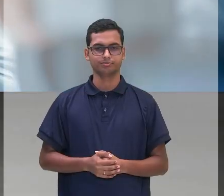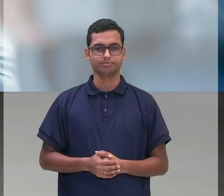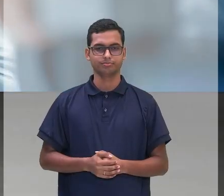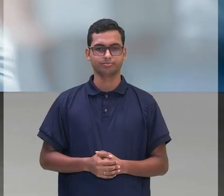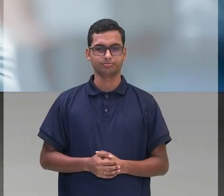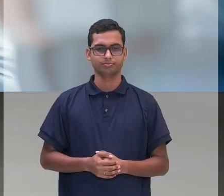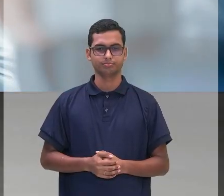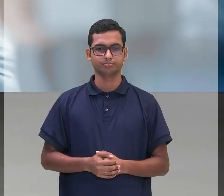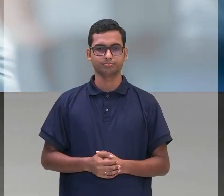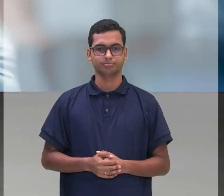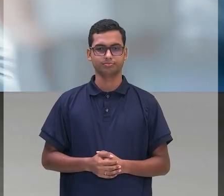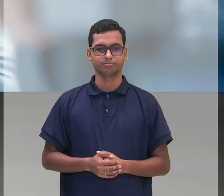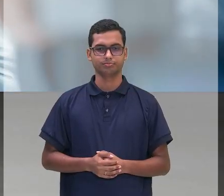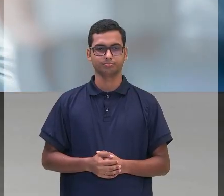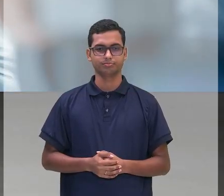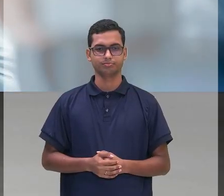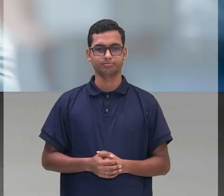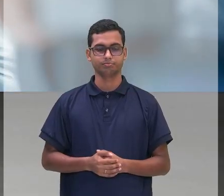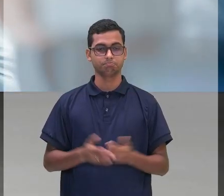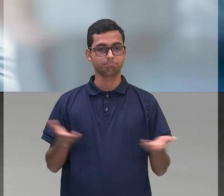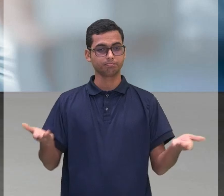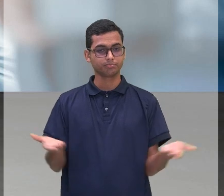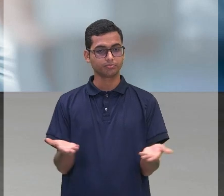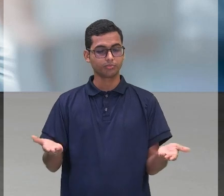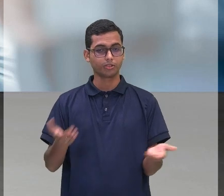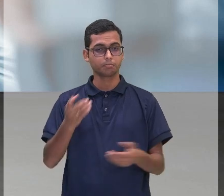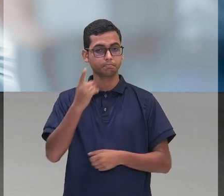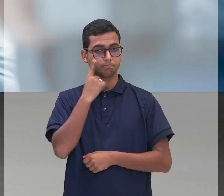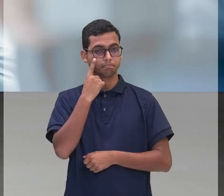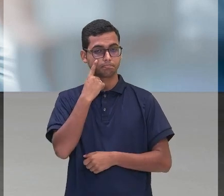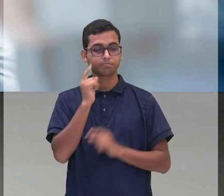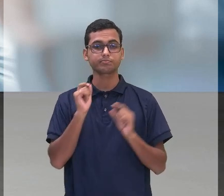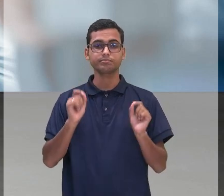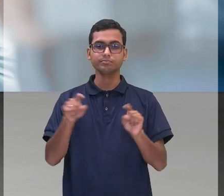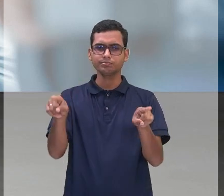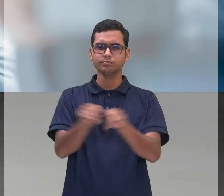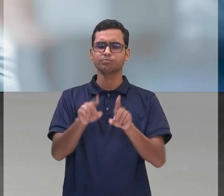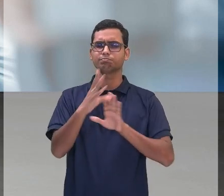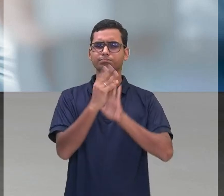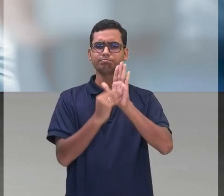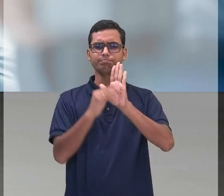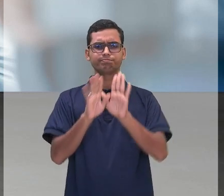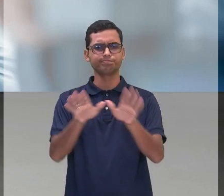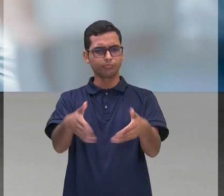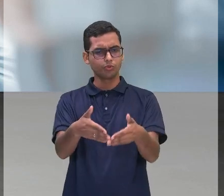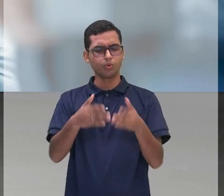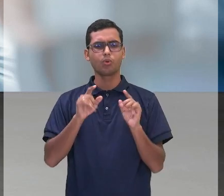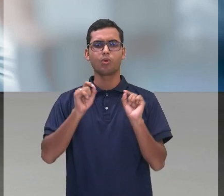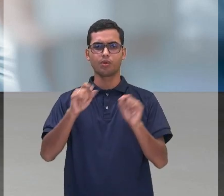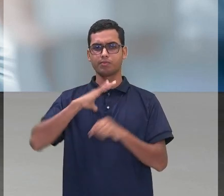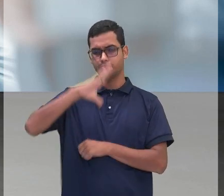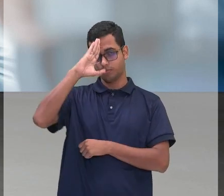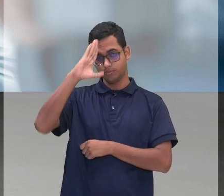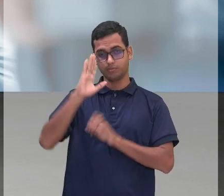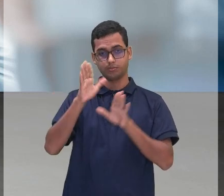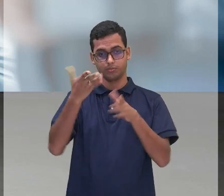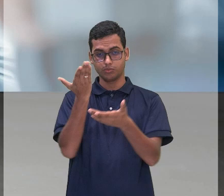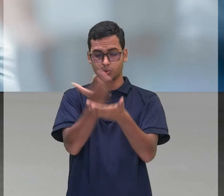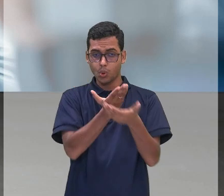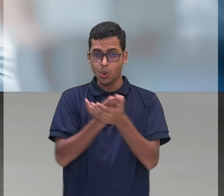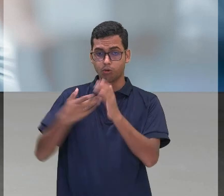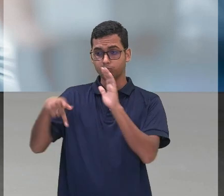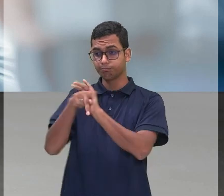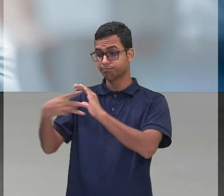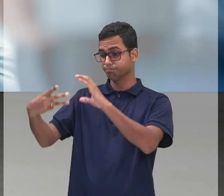Muito bem, né? Então, na aula de hoje, vamos observar mais conteúdos voltados aí para a citologia, né?